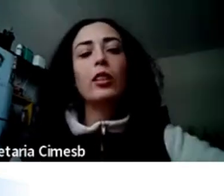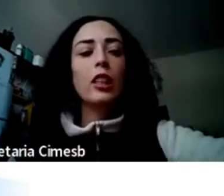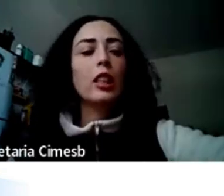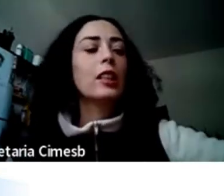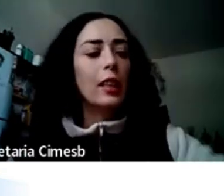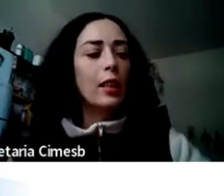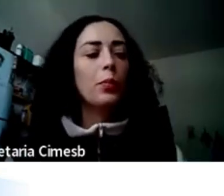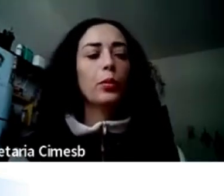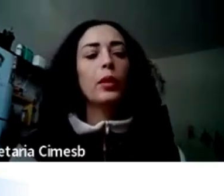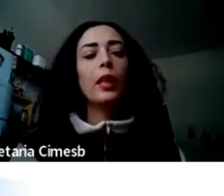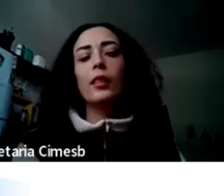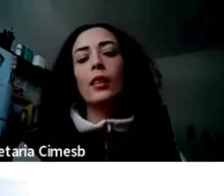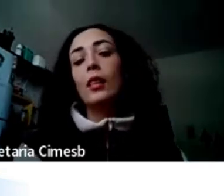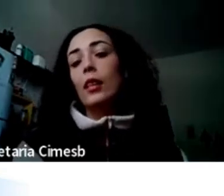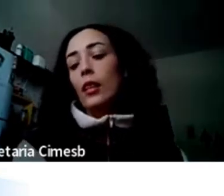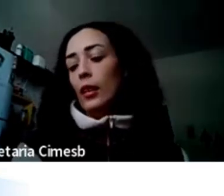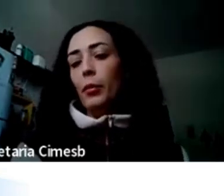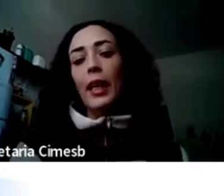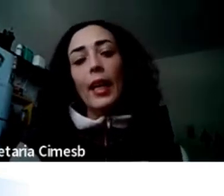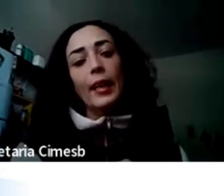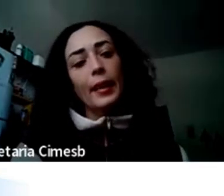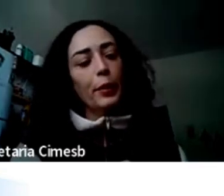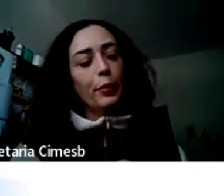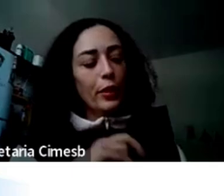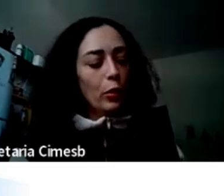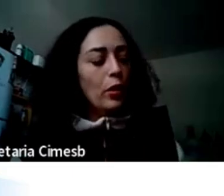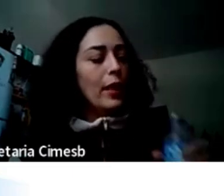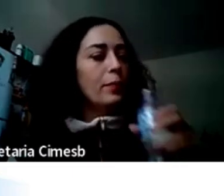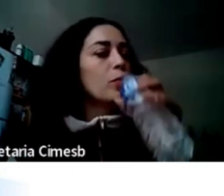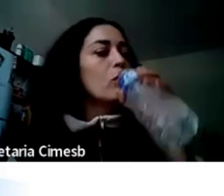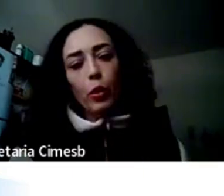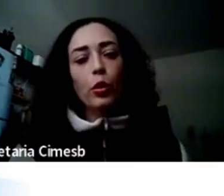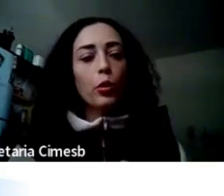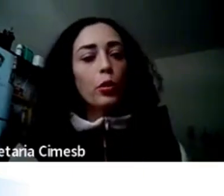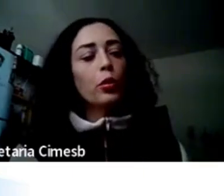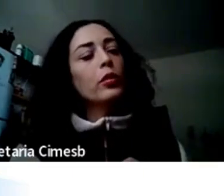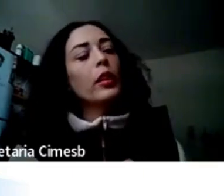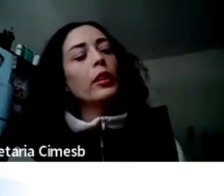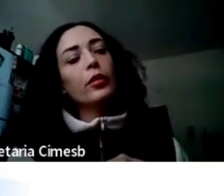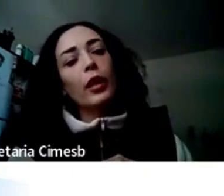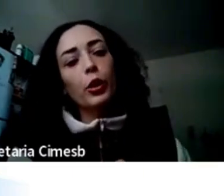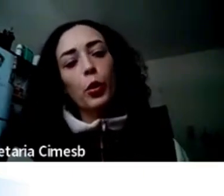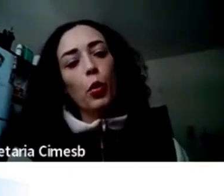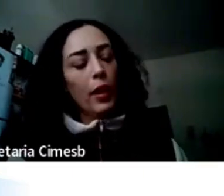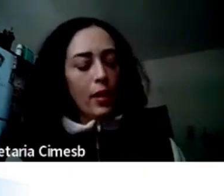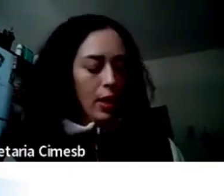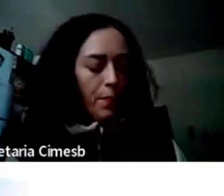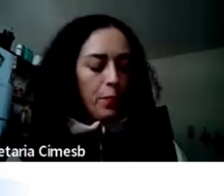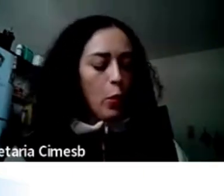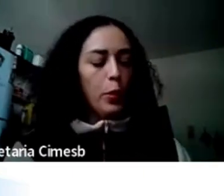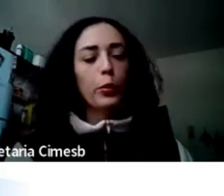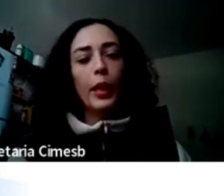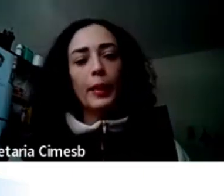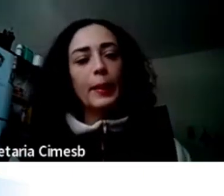dificuldade de entender o português. Gabriela, professora, Todos os surdos têm dificuldade de